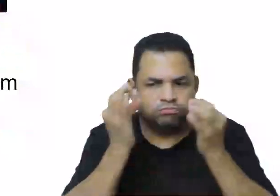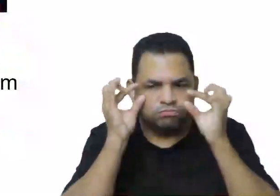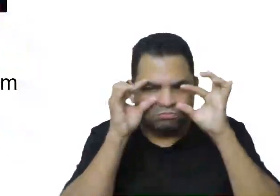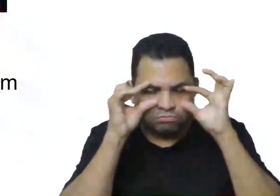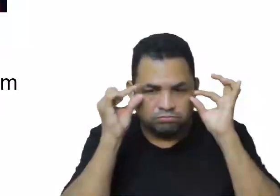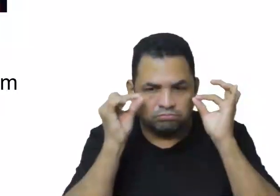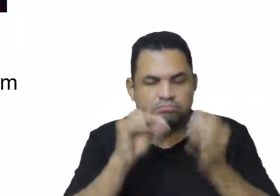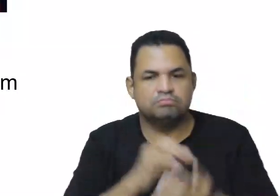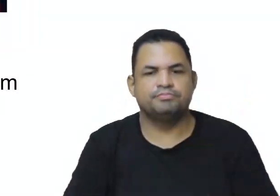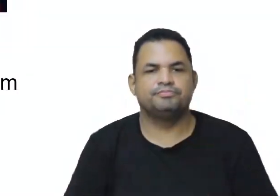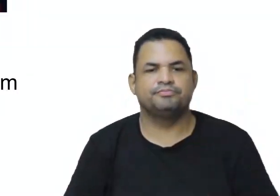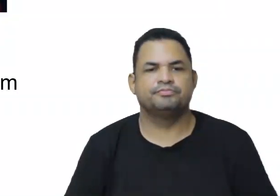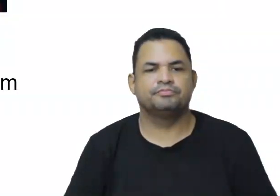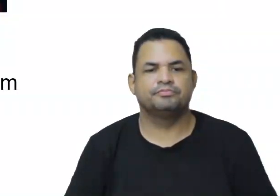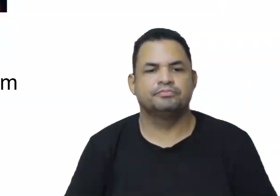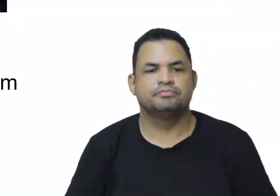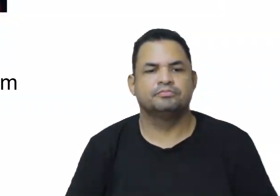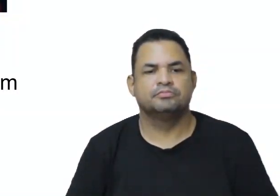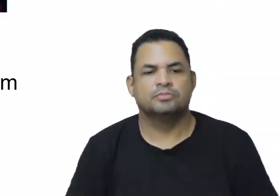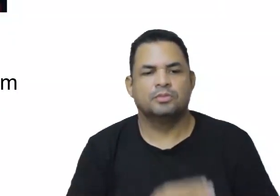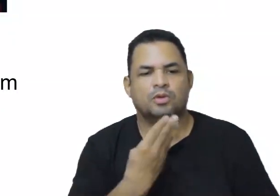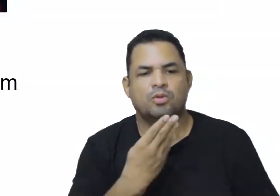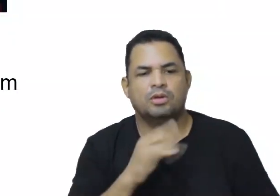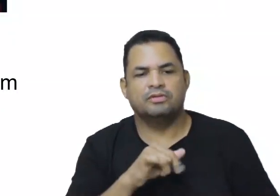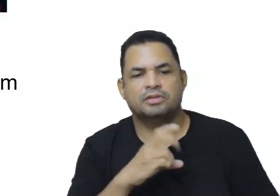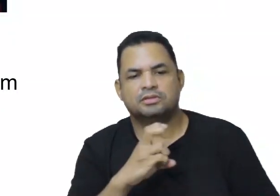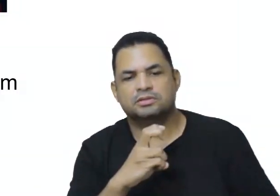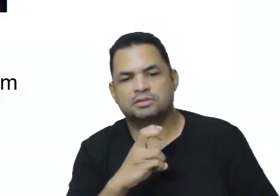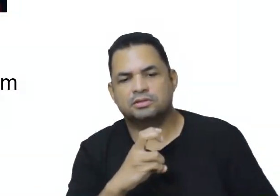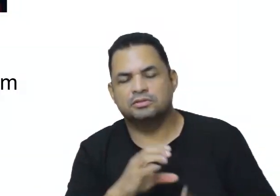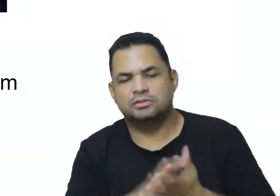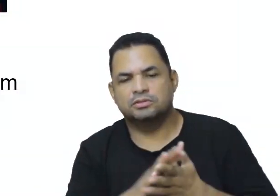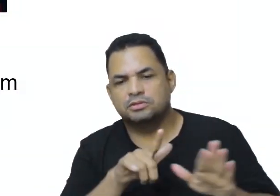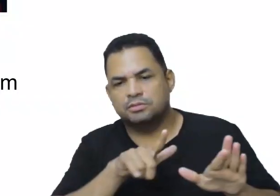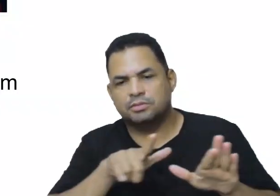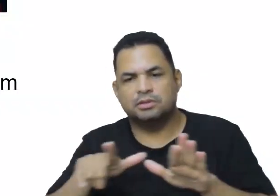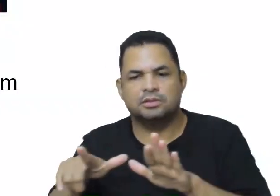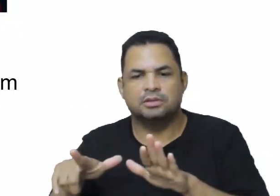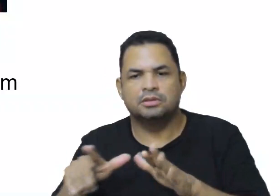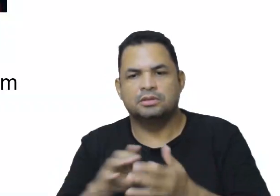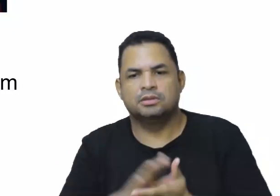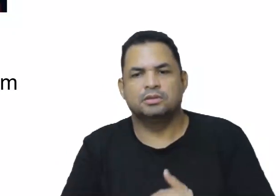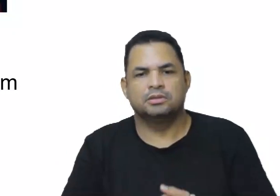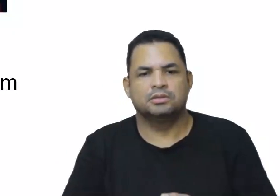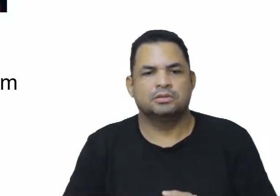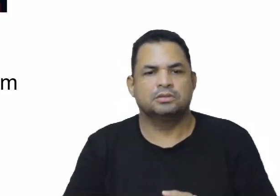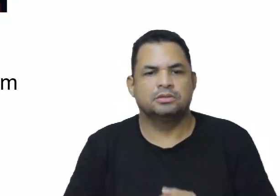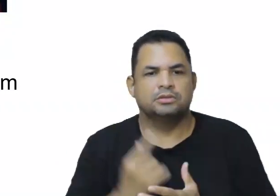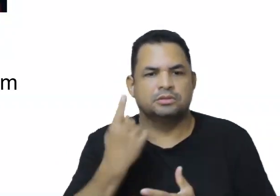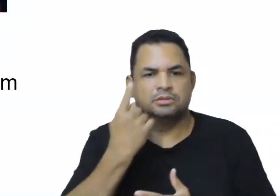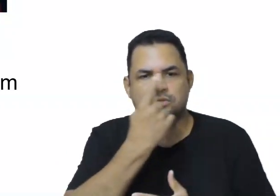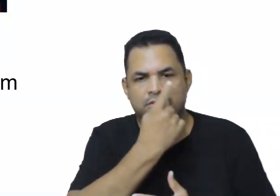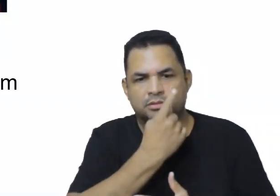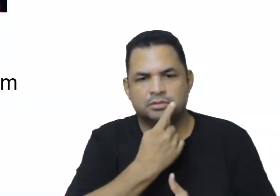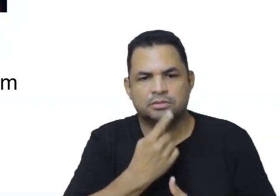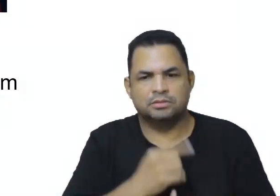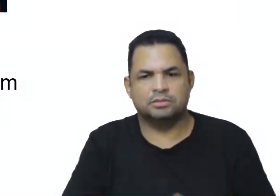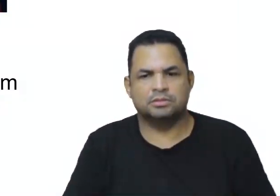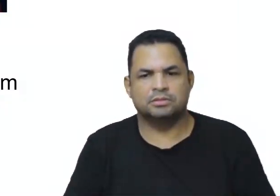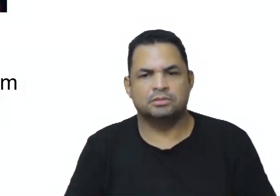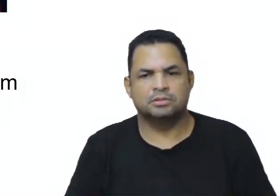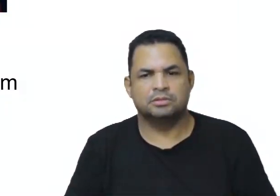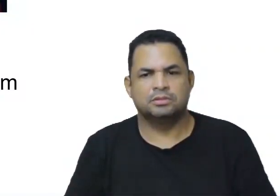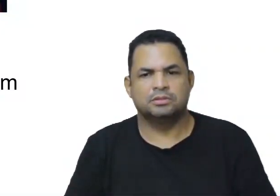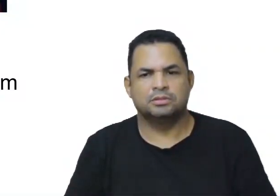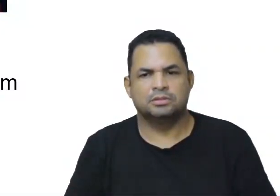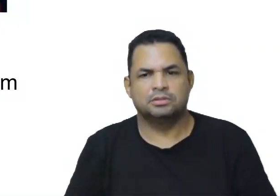indivíduo. Então, ó, 4 semanas e meia, distingue-se a face com olhos, boca e nariz. Ó.